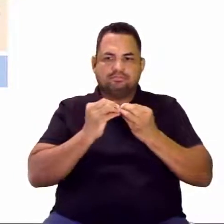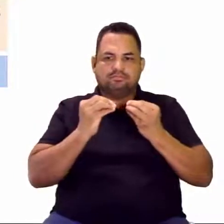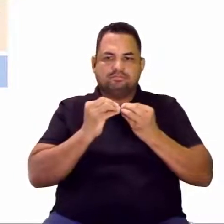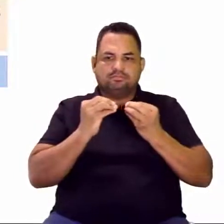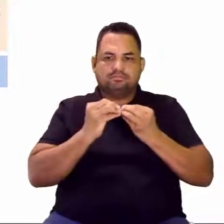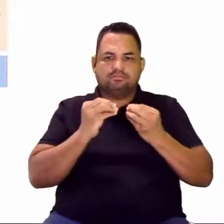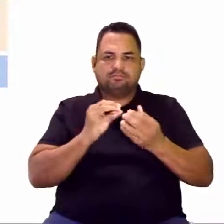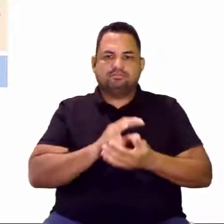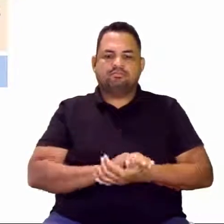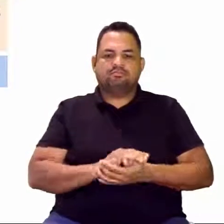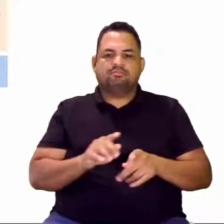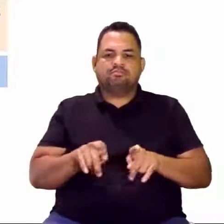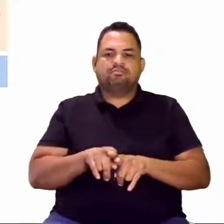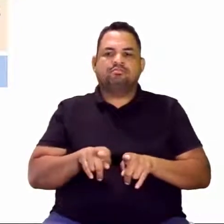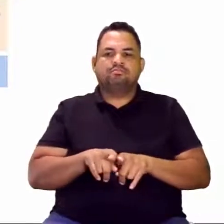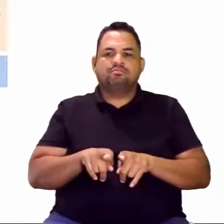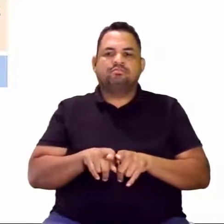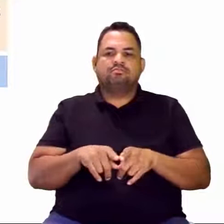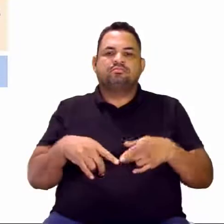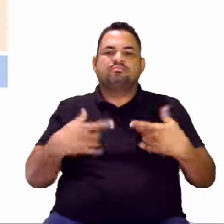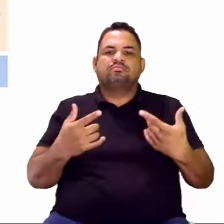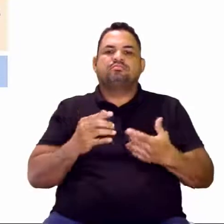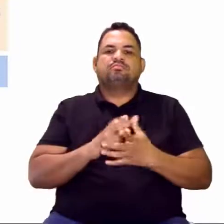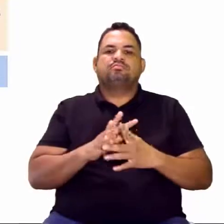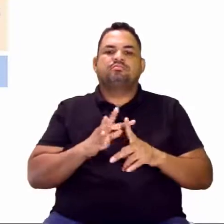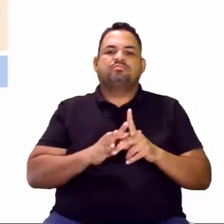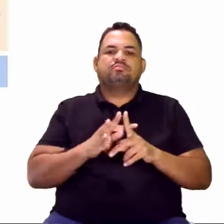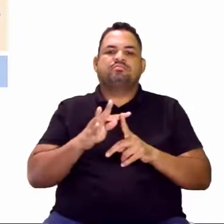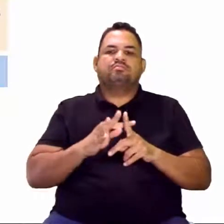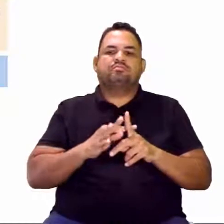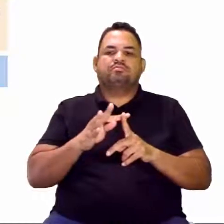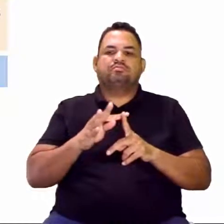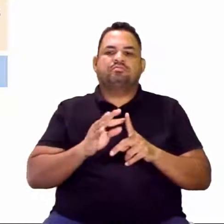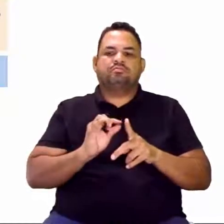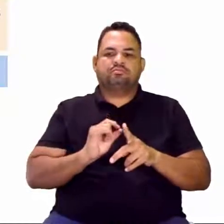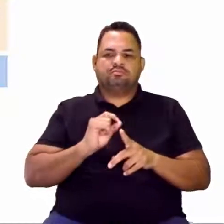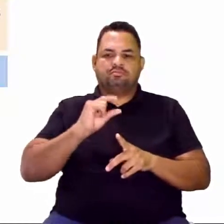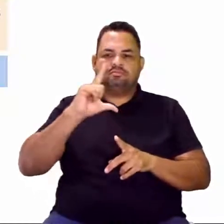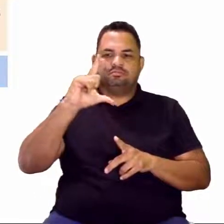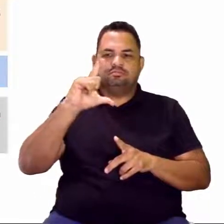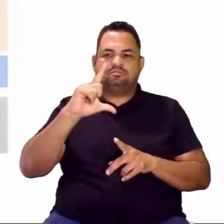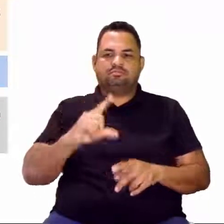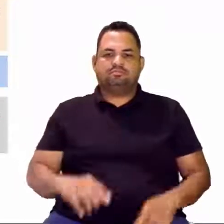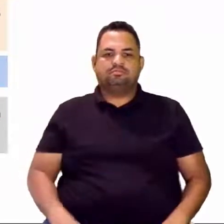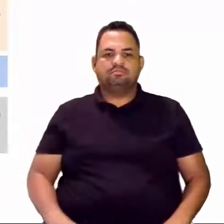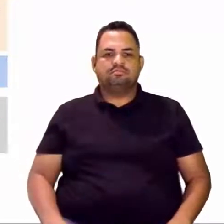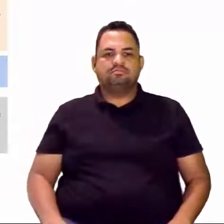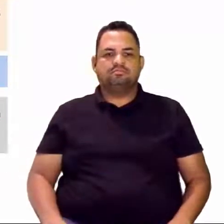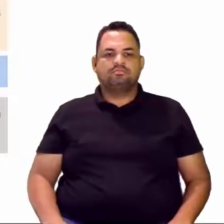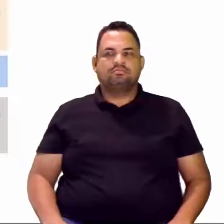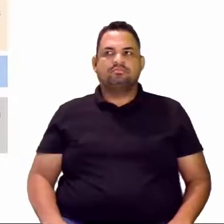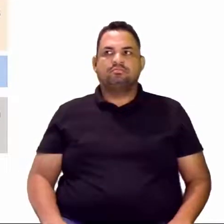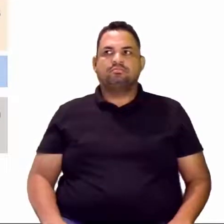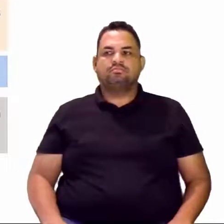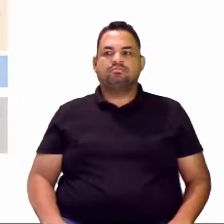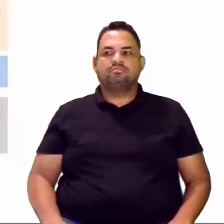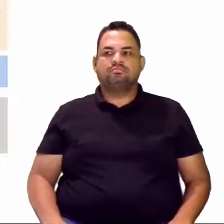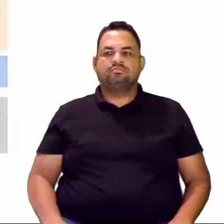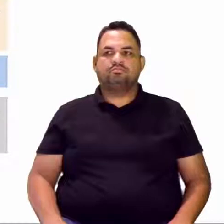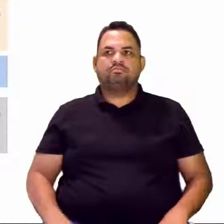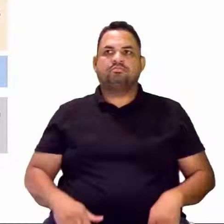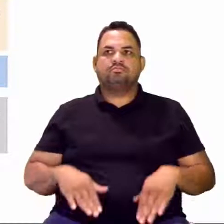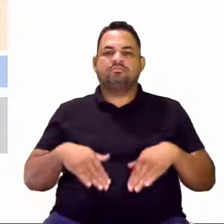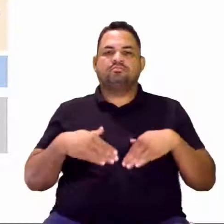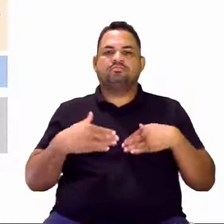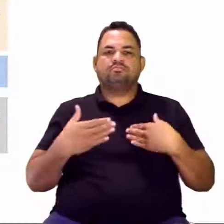porque ali, com certeza, existe uma maior temperatura. E aí,